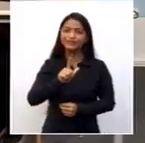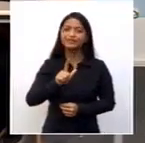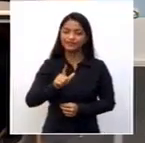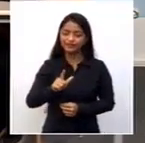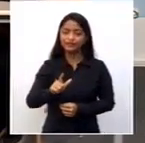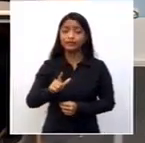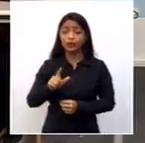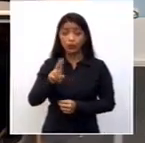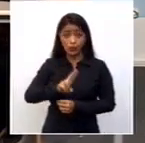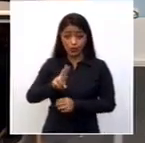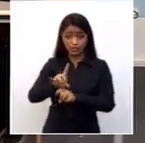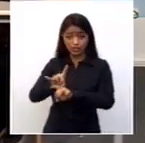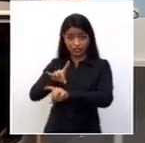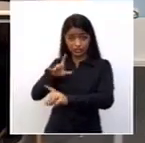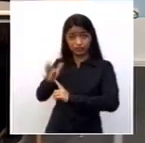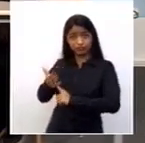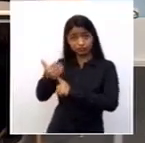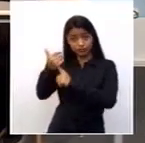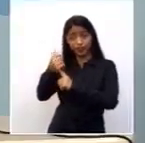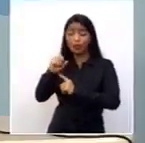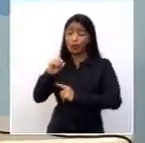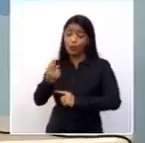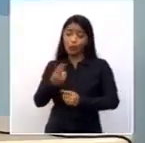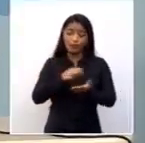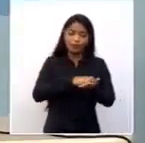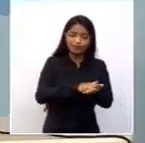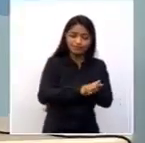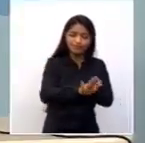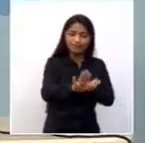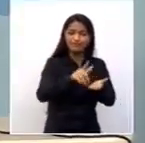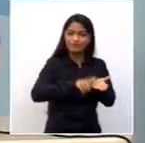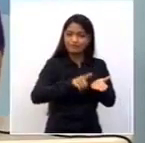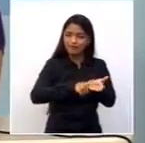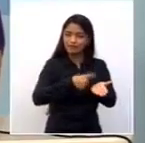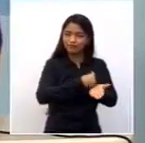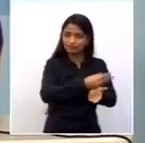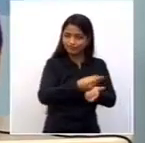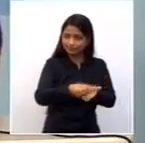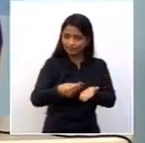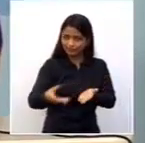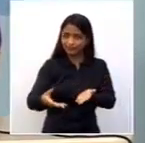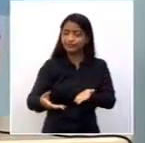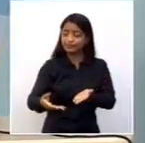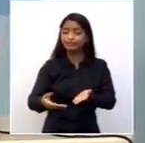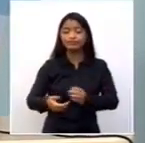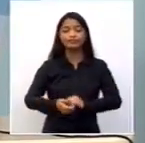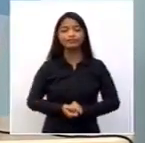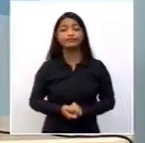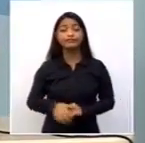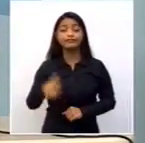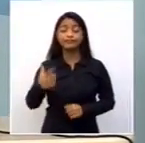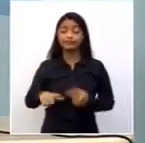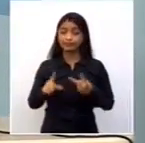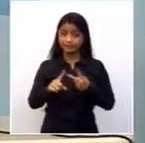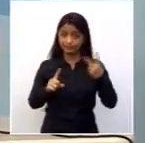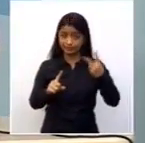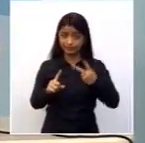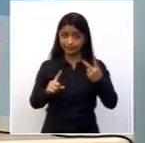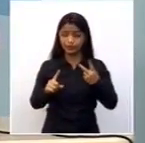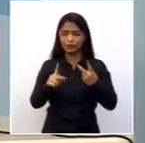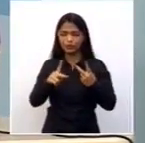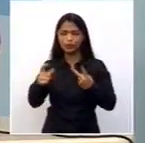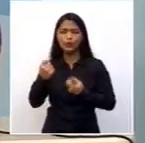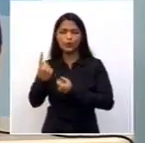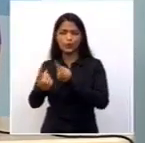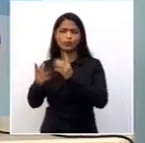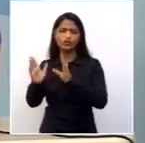vias digitais ou não. Então, segundo ponto, e alguns professores já trouxeram isso nos comentários, é o